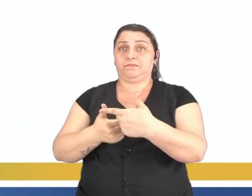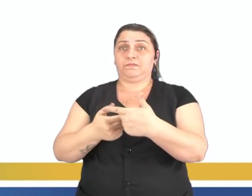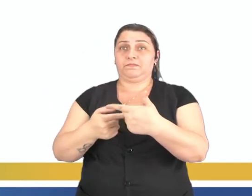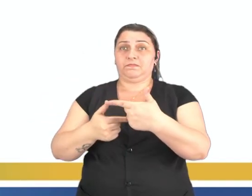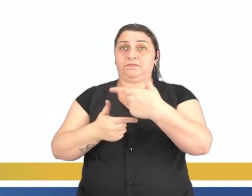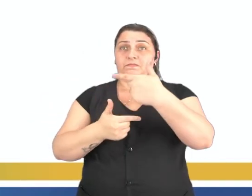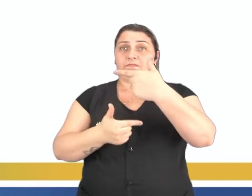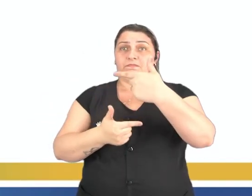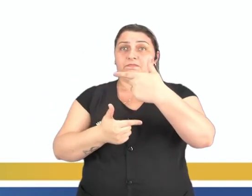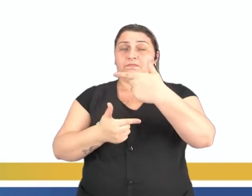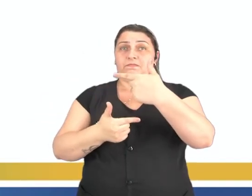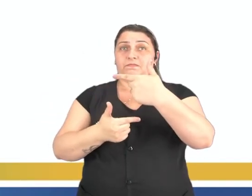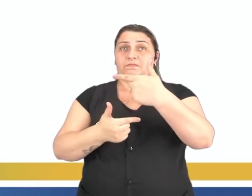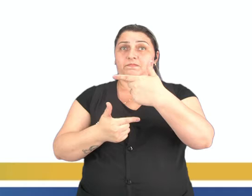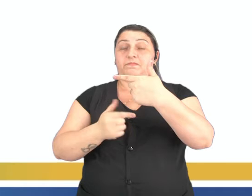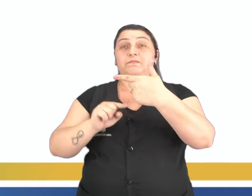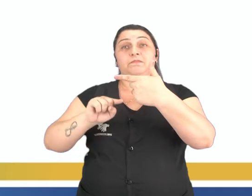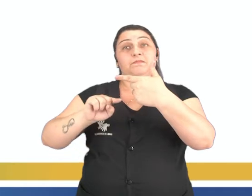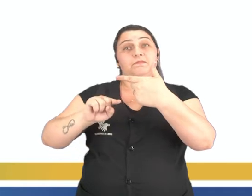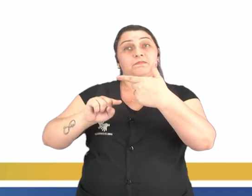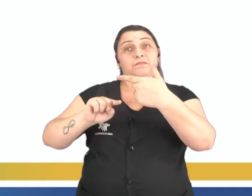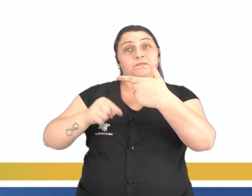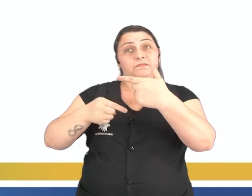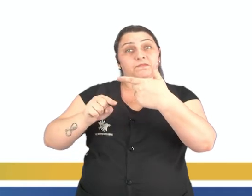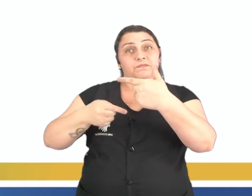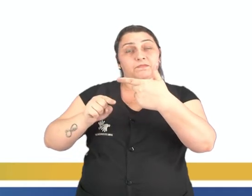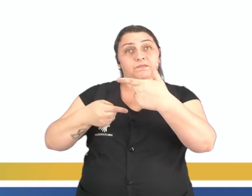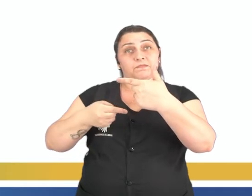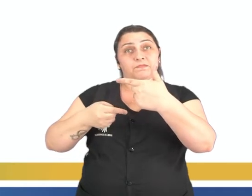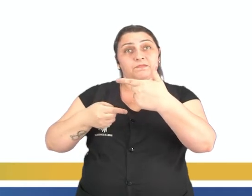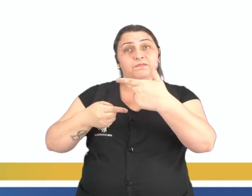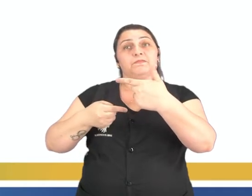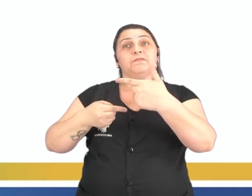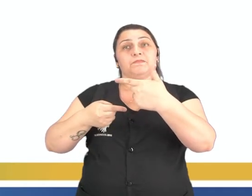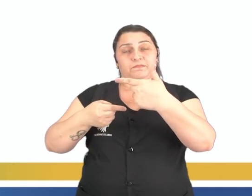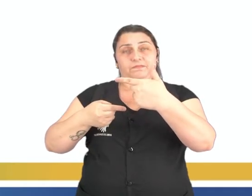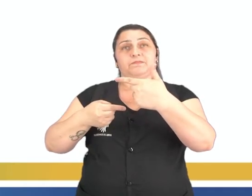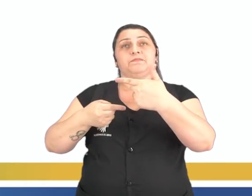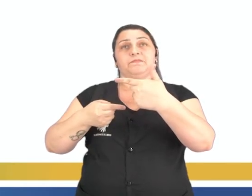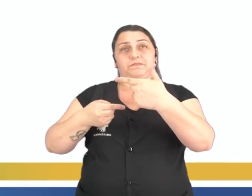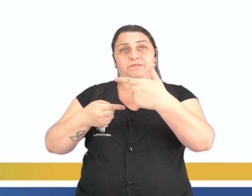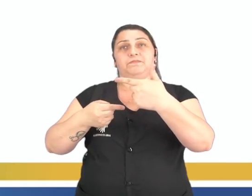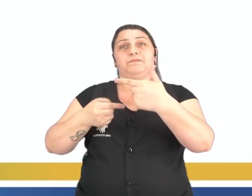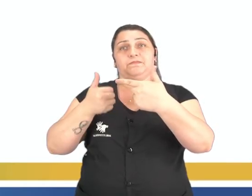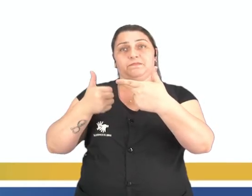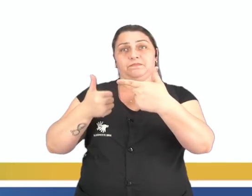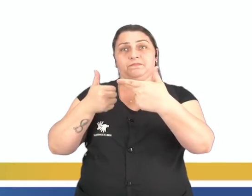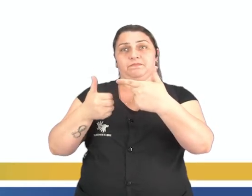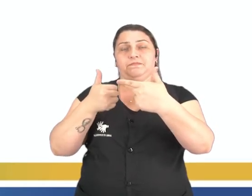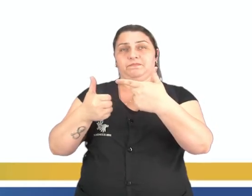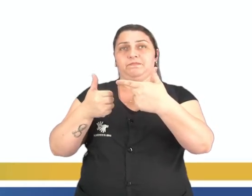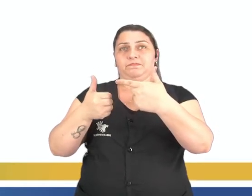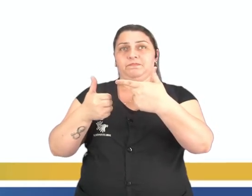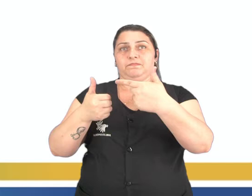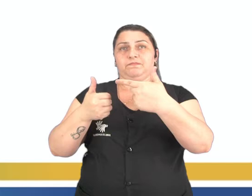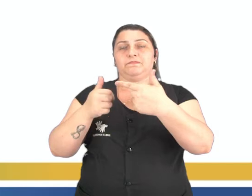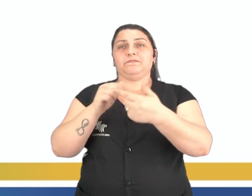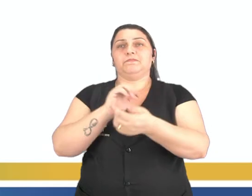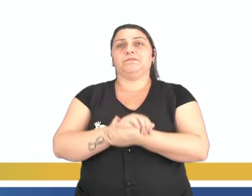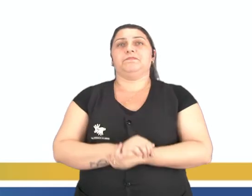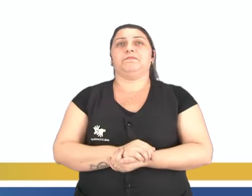2160. E do ladinho do quociente, que é o 2, nós vamos colocar uma vírgula, beleza? E agora